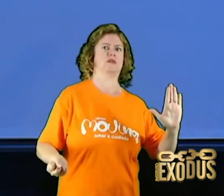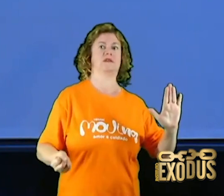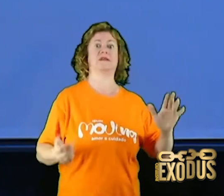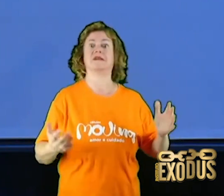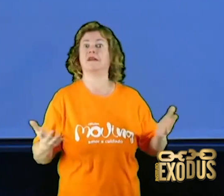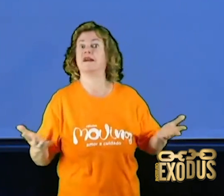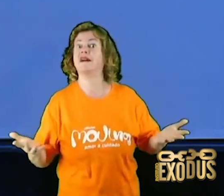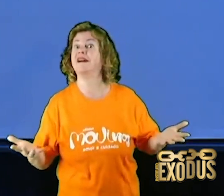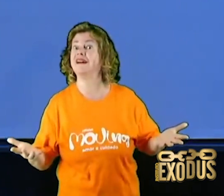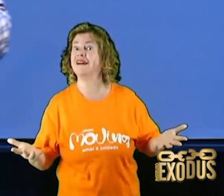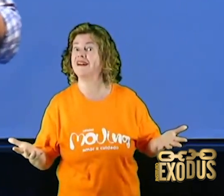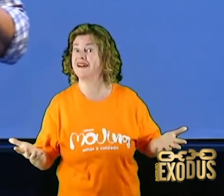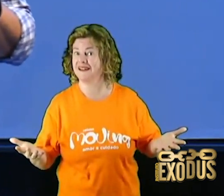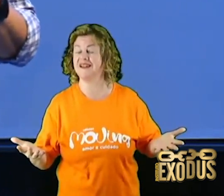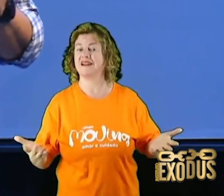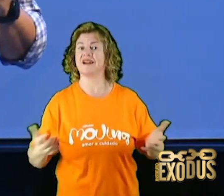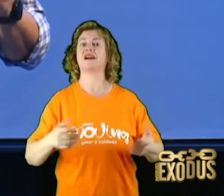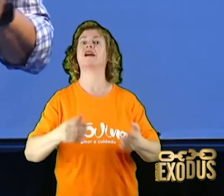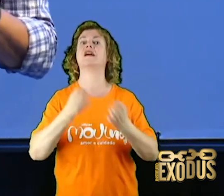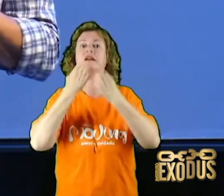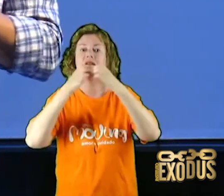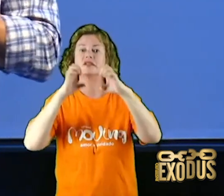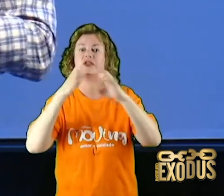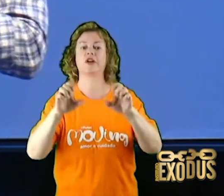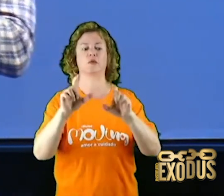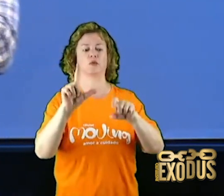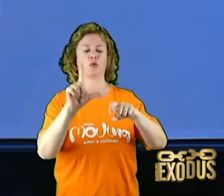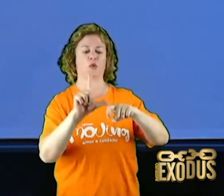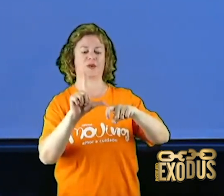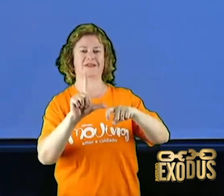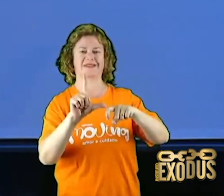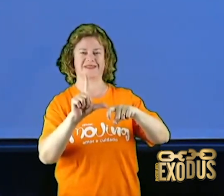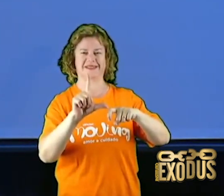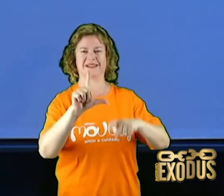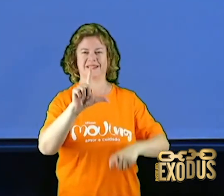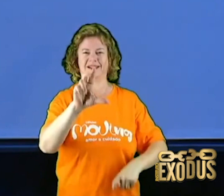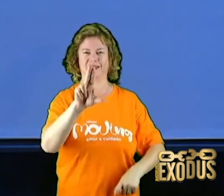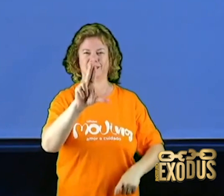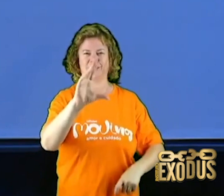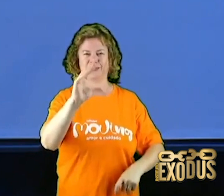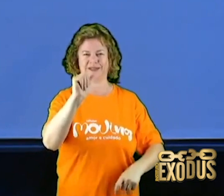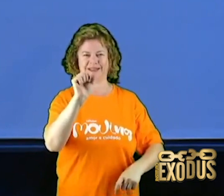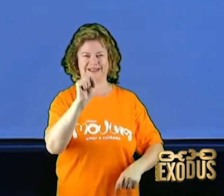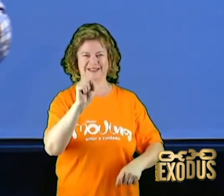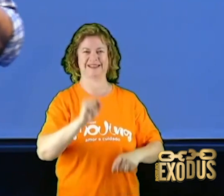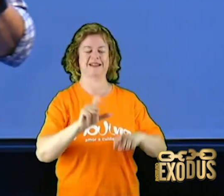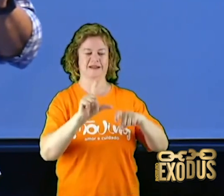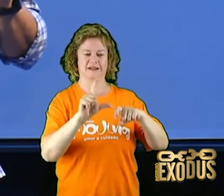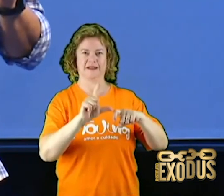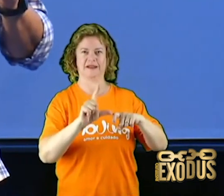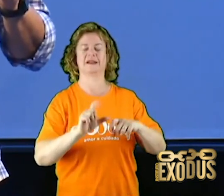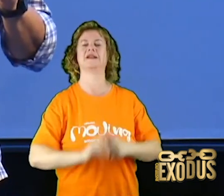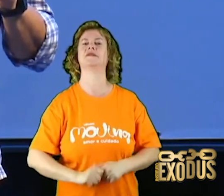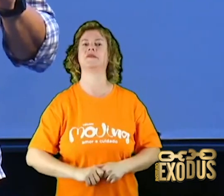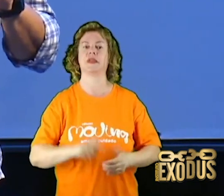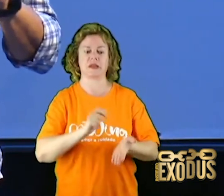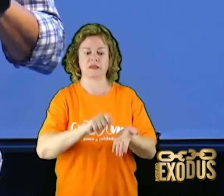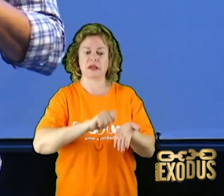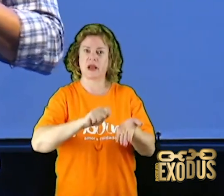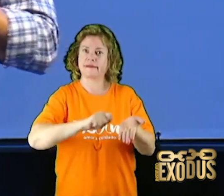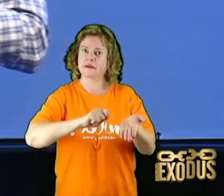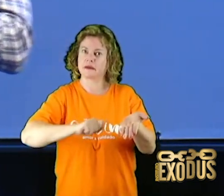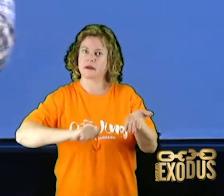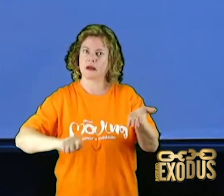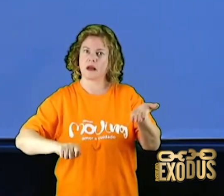de Lucas, é um evangelho que eu amo, é o mais longo deles. O Evangelho de Lucas escreve muito sobre